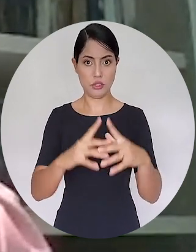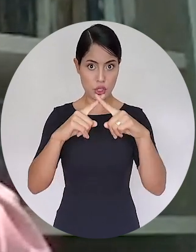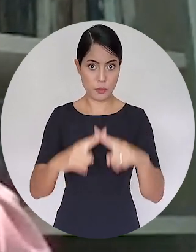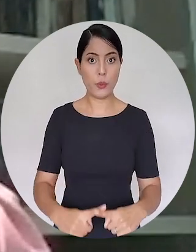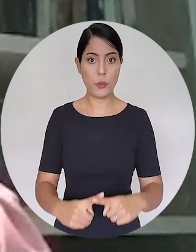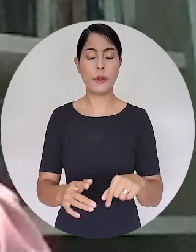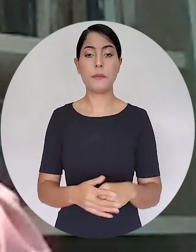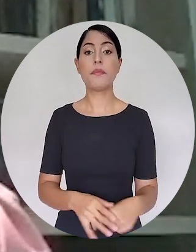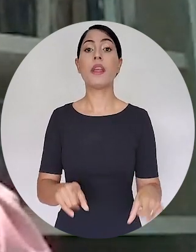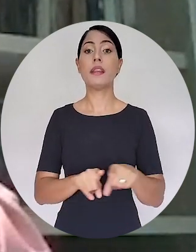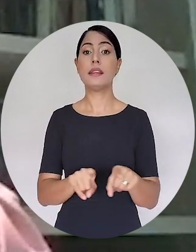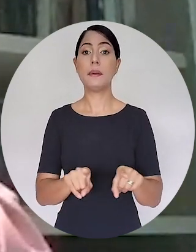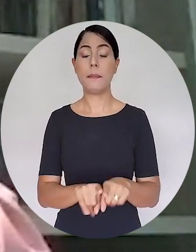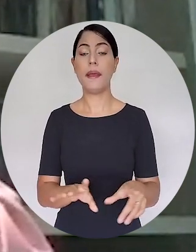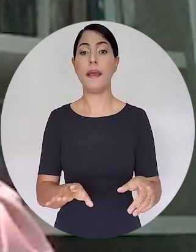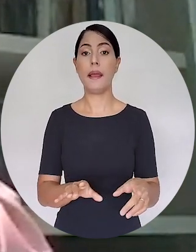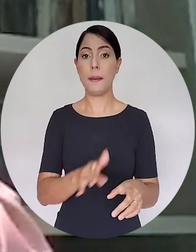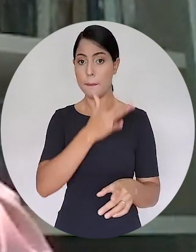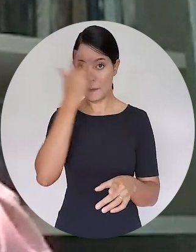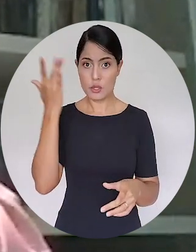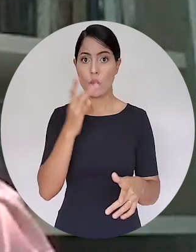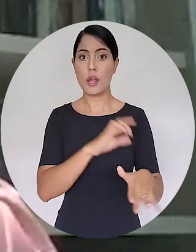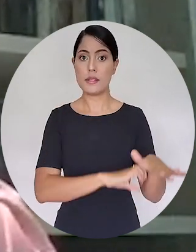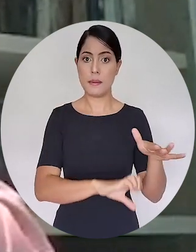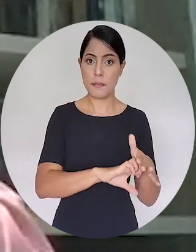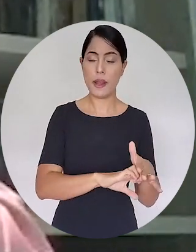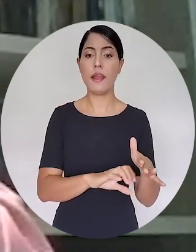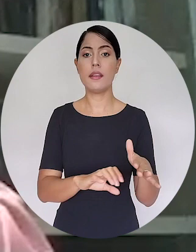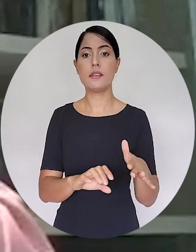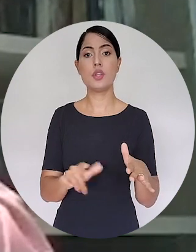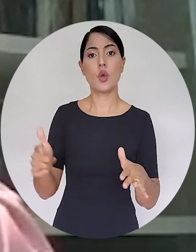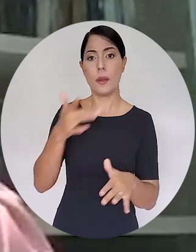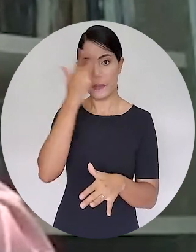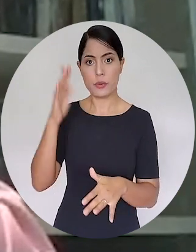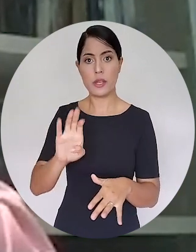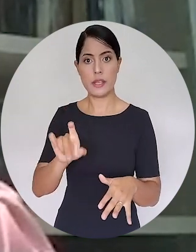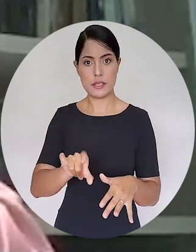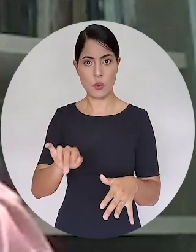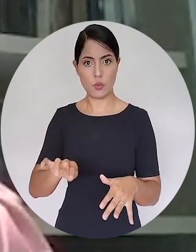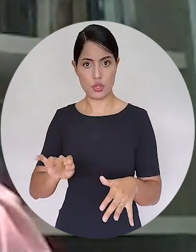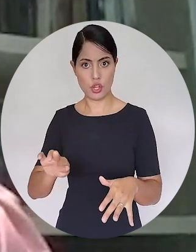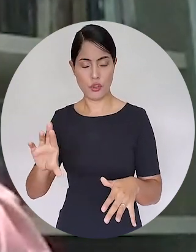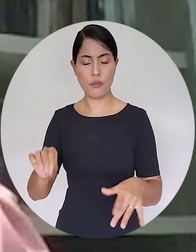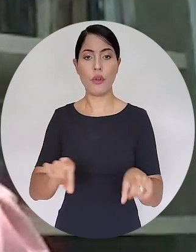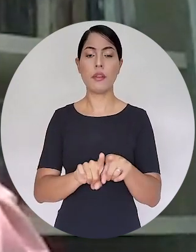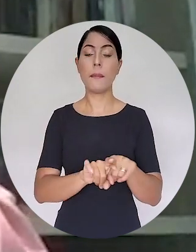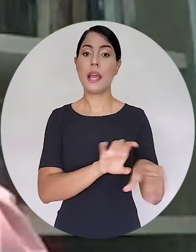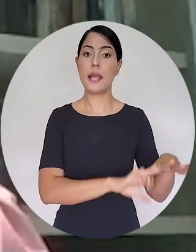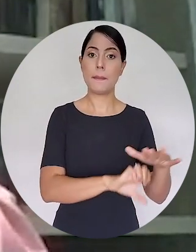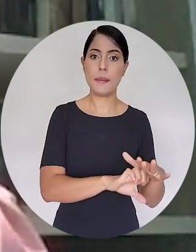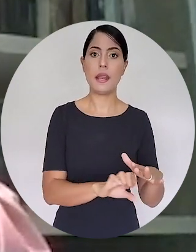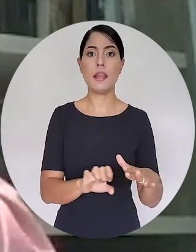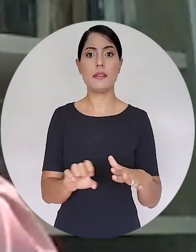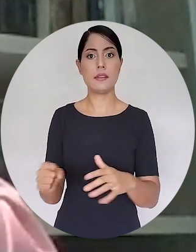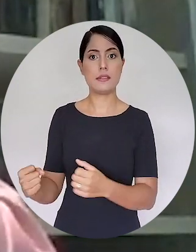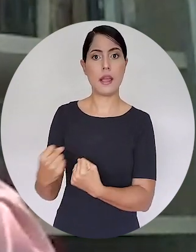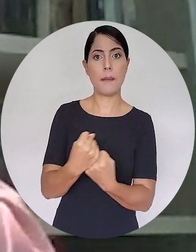né, ex-funcionários, ex-executivos, empresas e fornecedores, parceiros